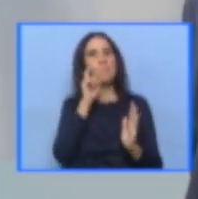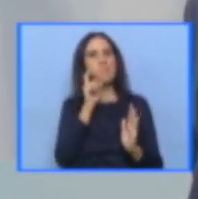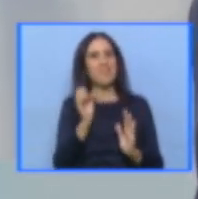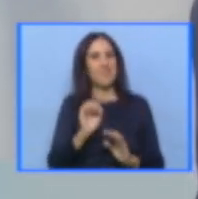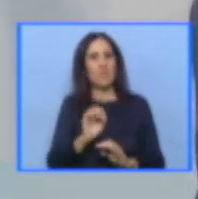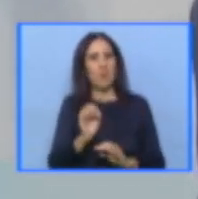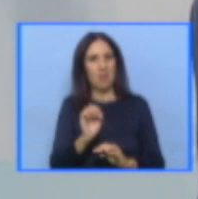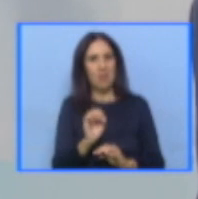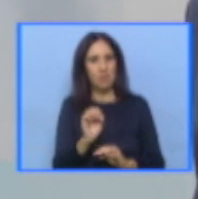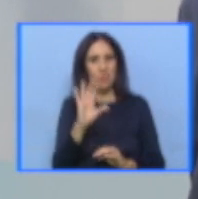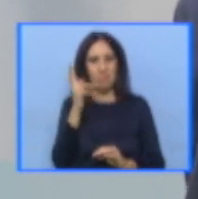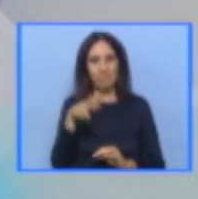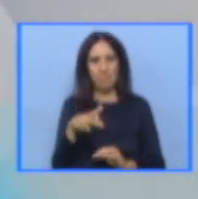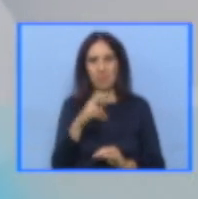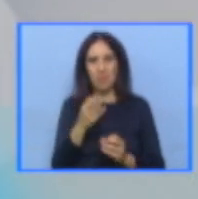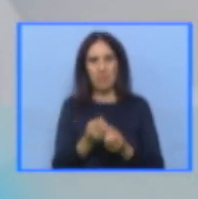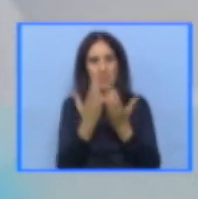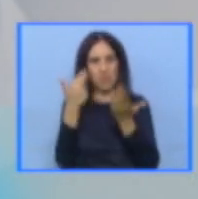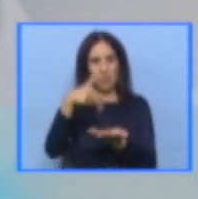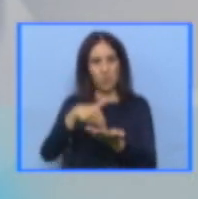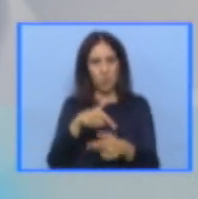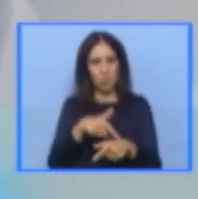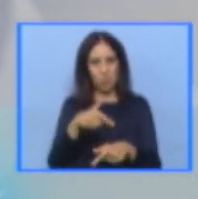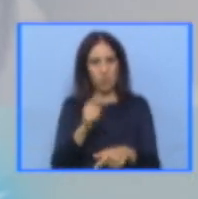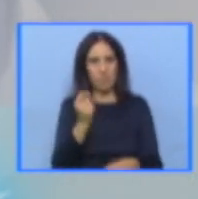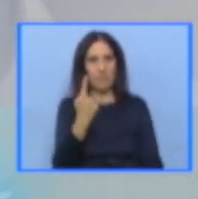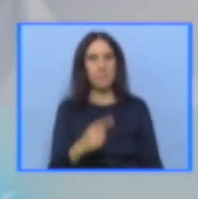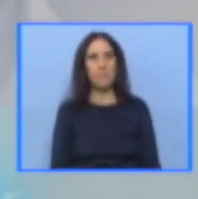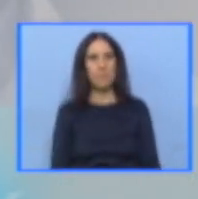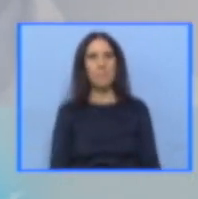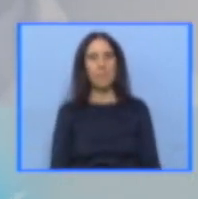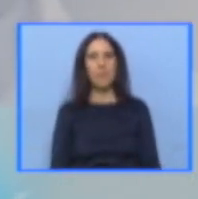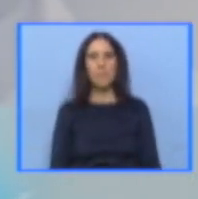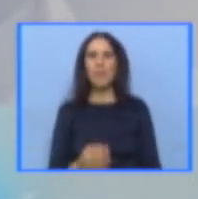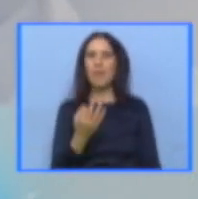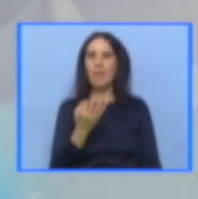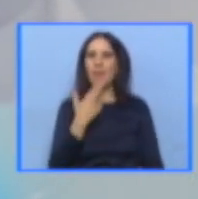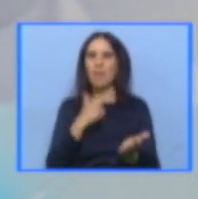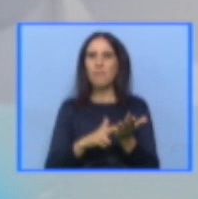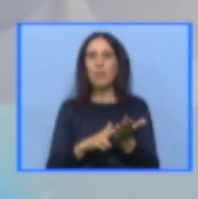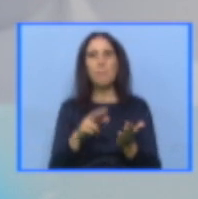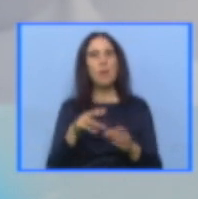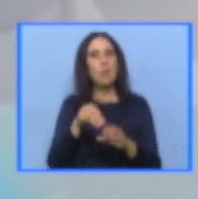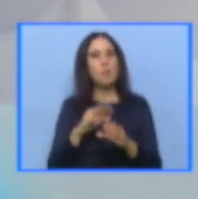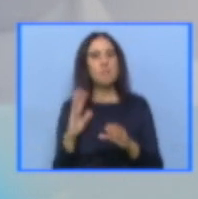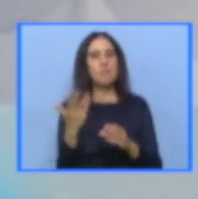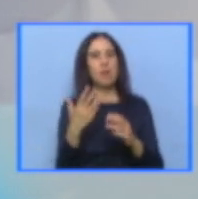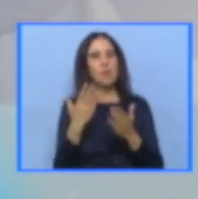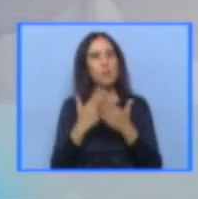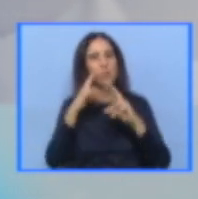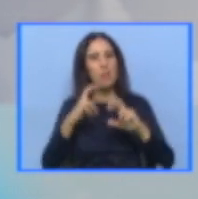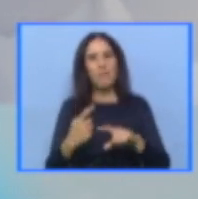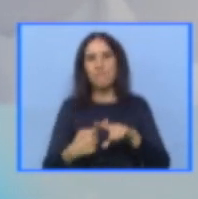perante as aparições, logo nos primeiros momentos. Mas houve aqui todo um contexto que é interessantíssimo estudar, porque logo nesse ano